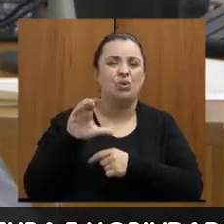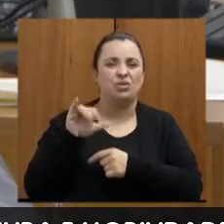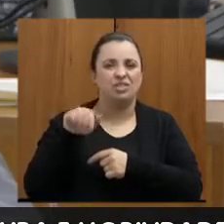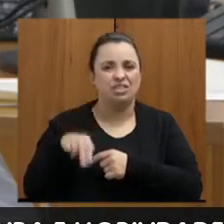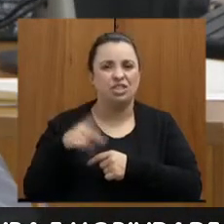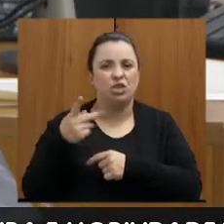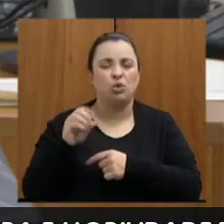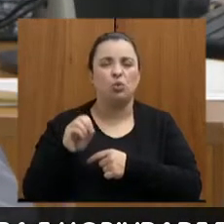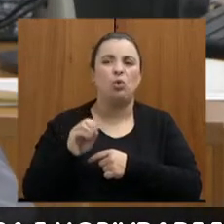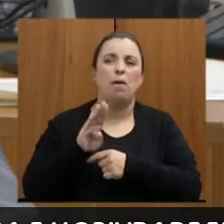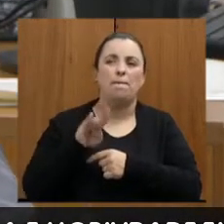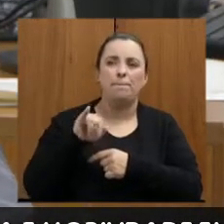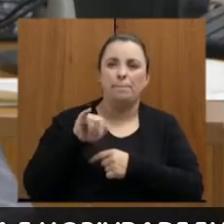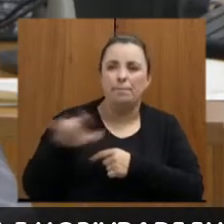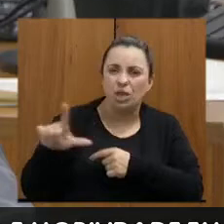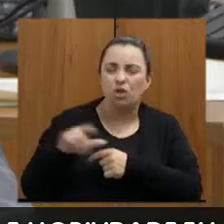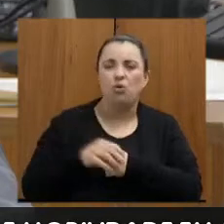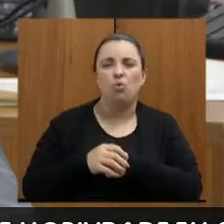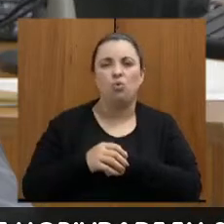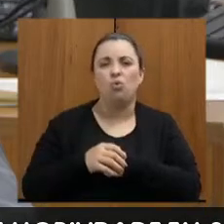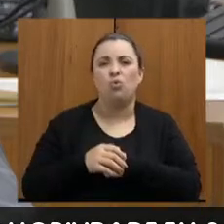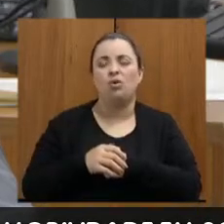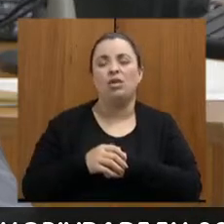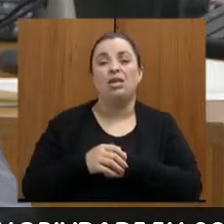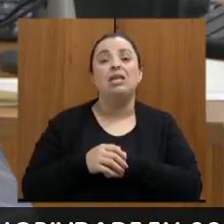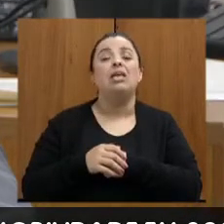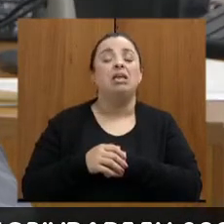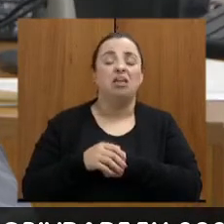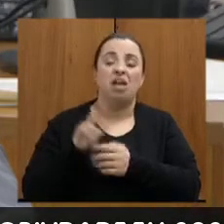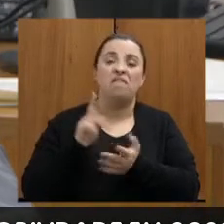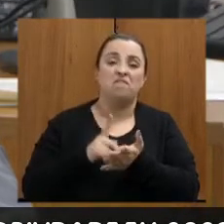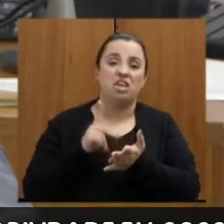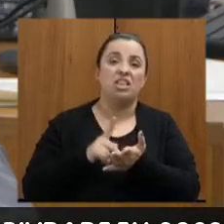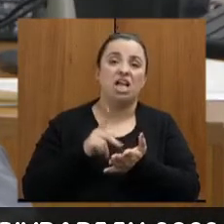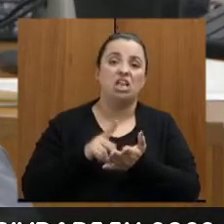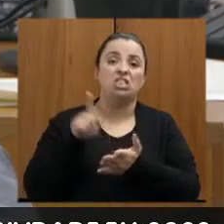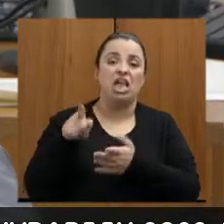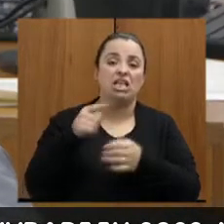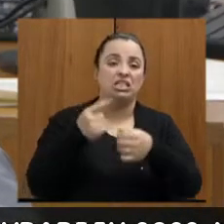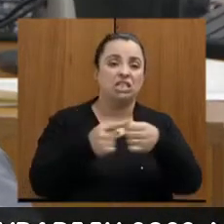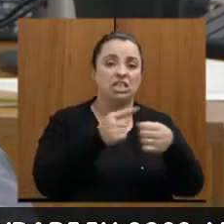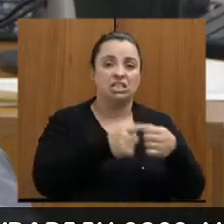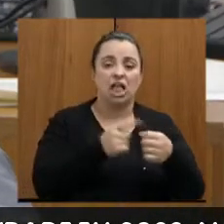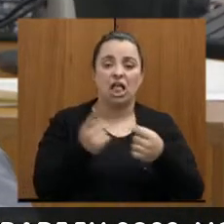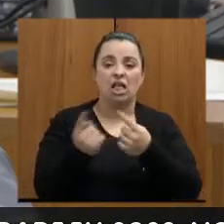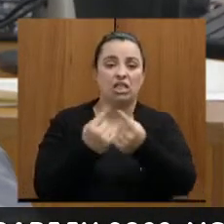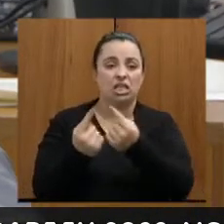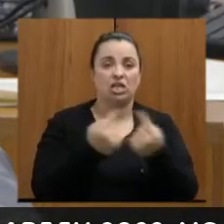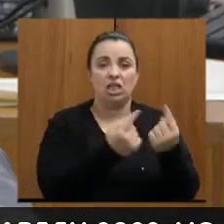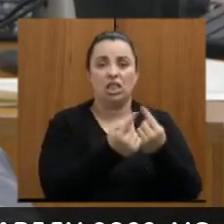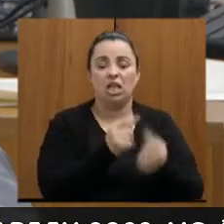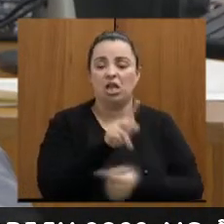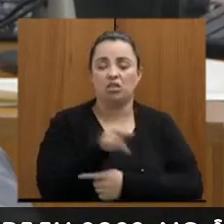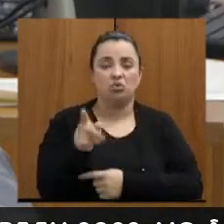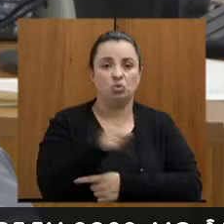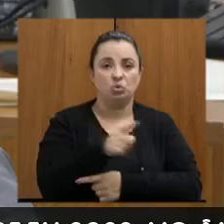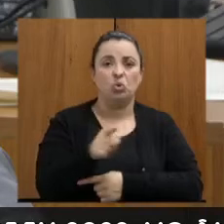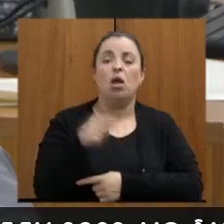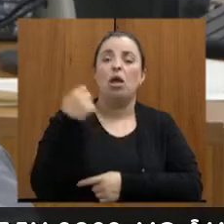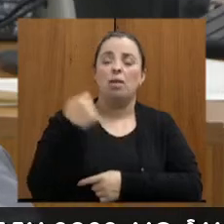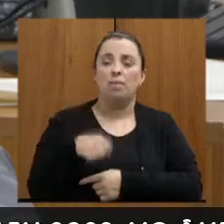é enfim e lá realmente precisa é dessa